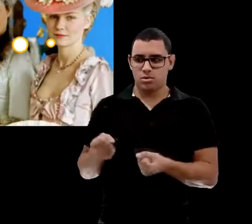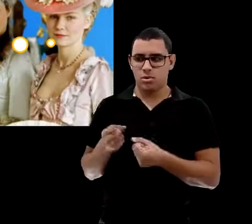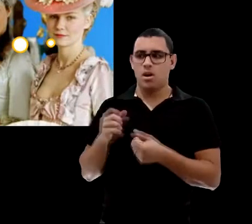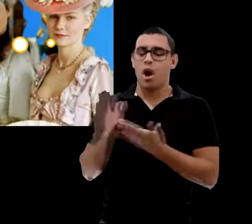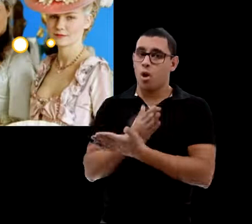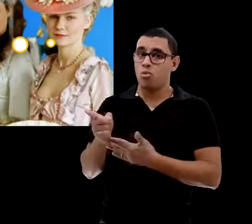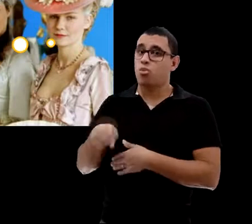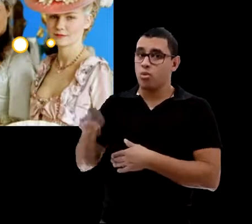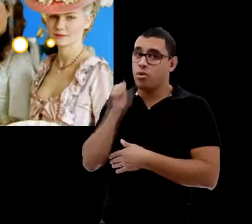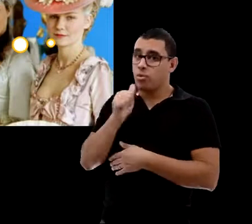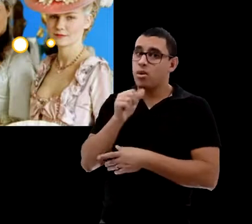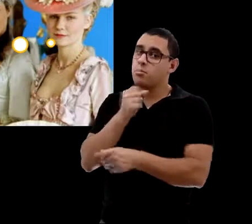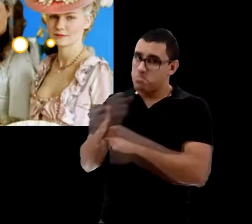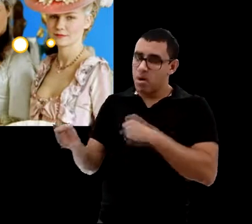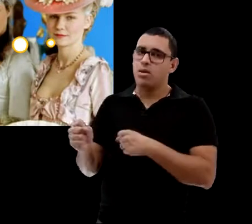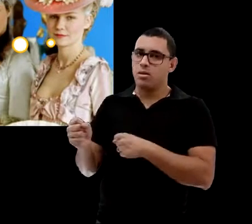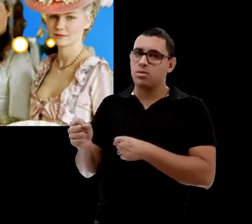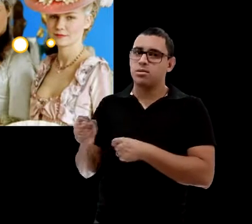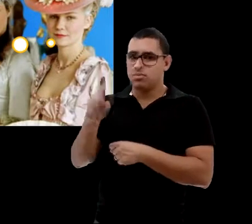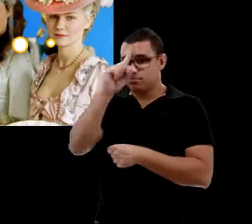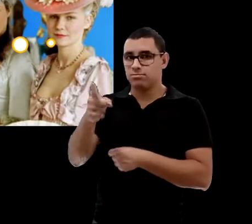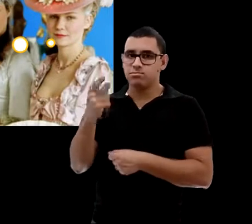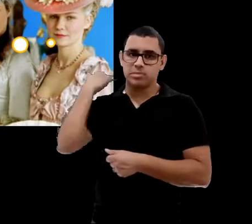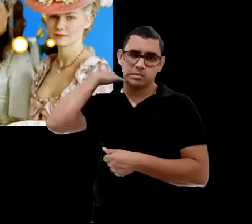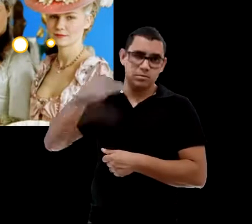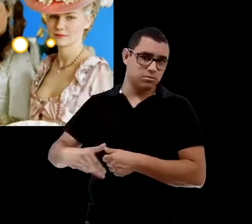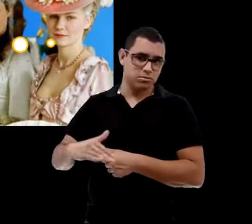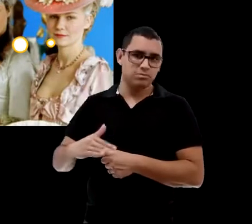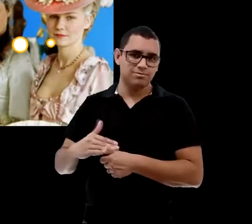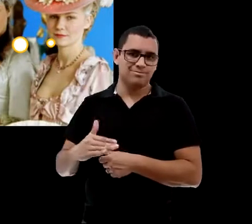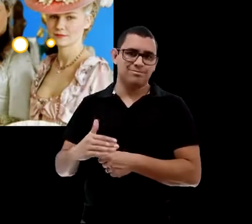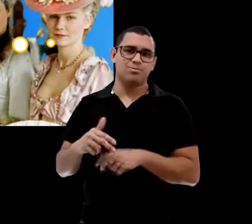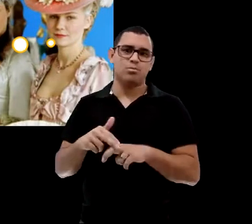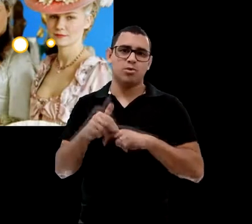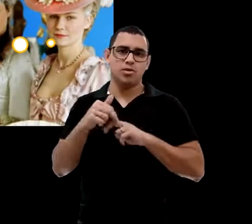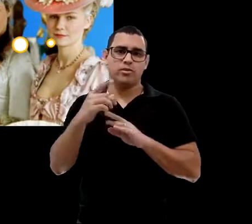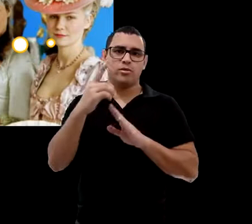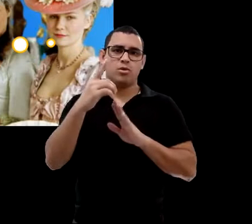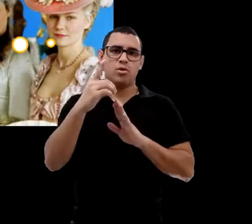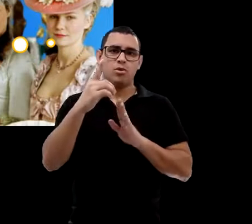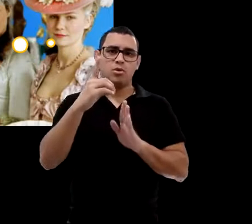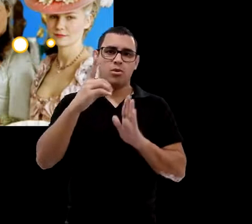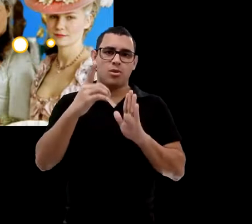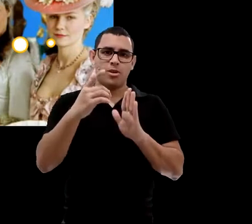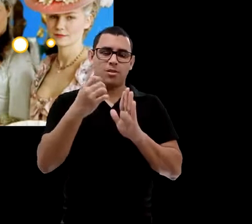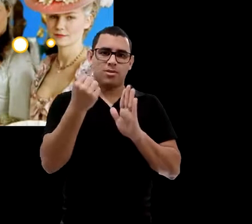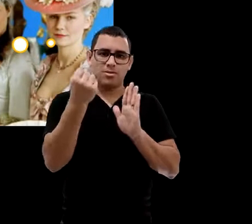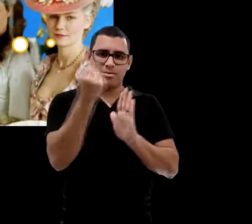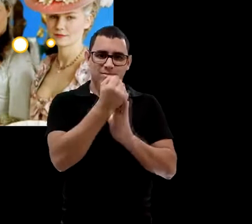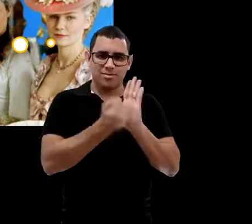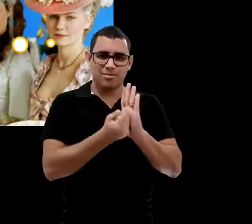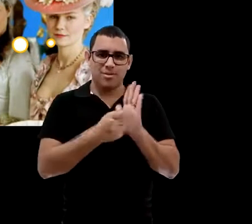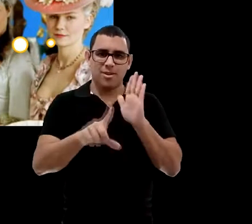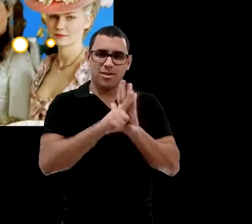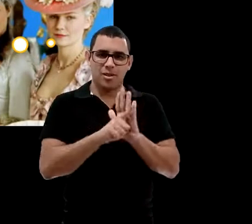mulheres e algumas delas foram, inclusive, condenadas à morte por guilhotina. E em 1795 publicou o decreto proibindo formalmente